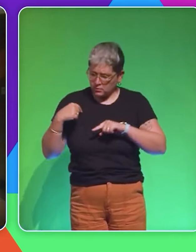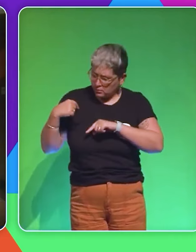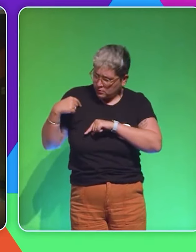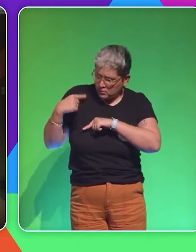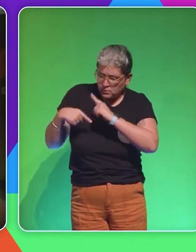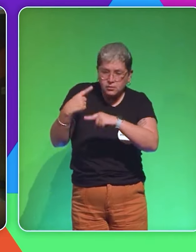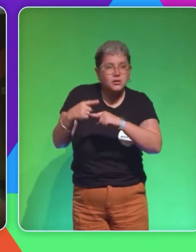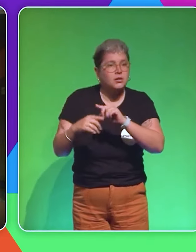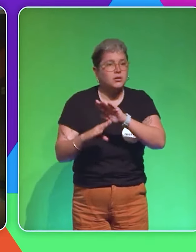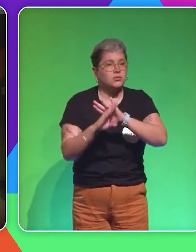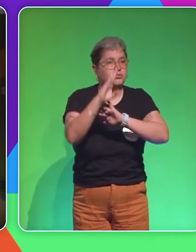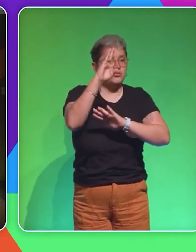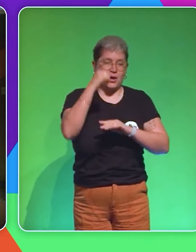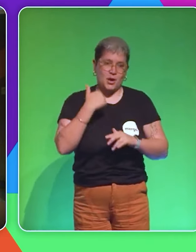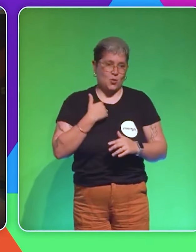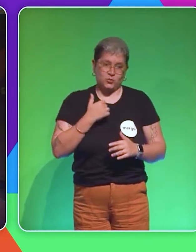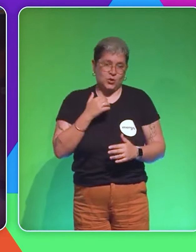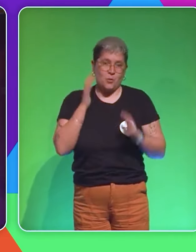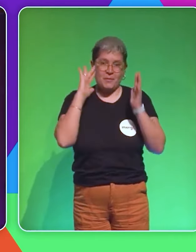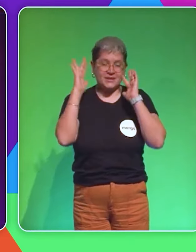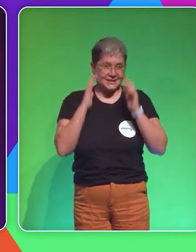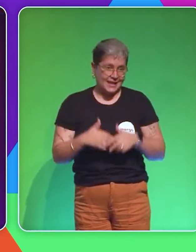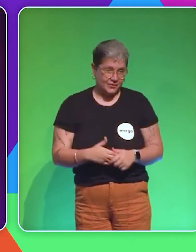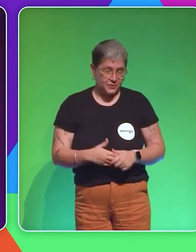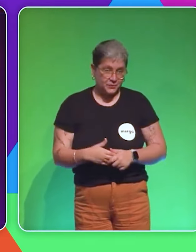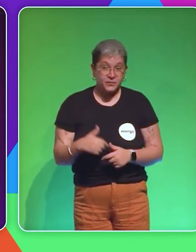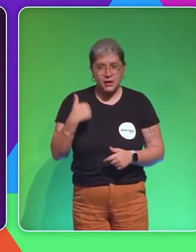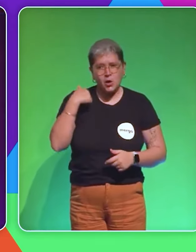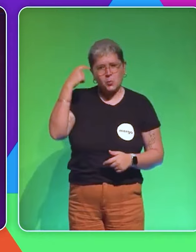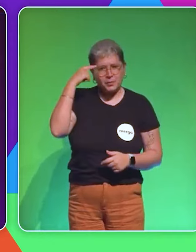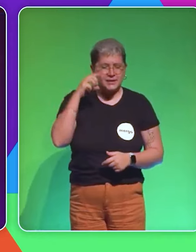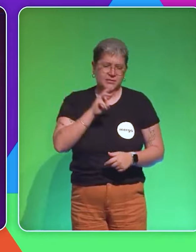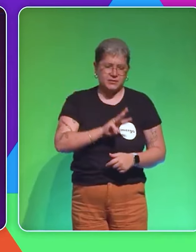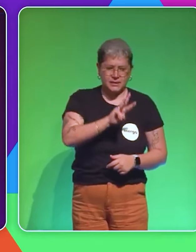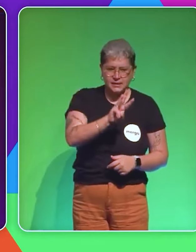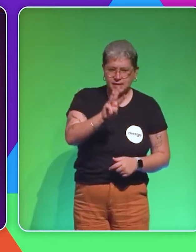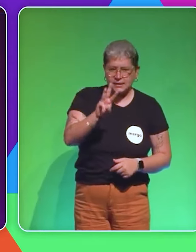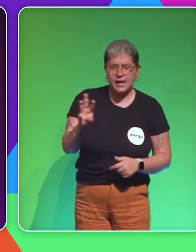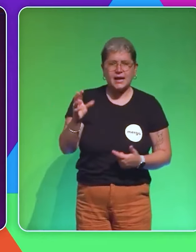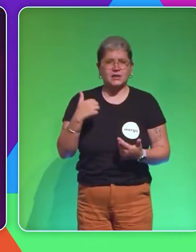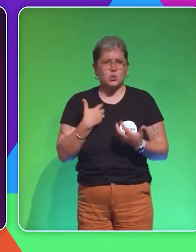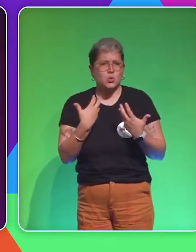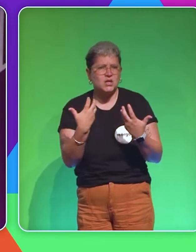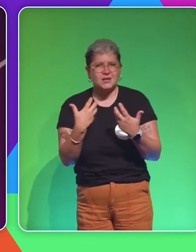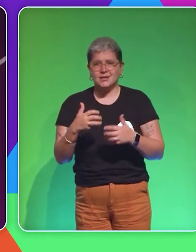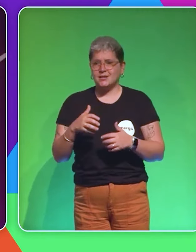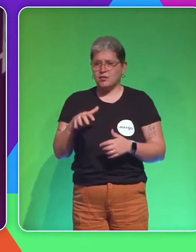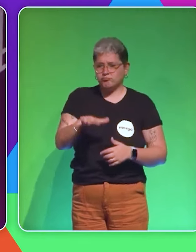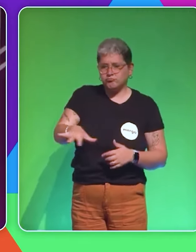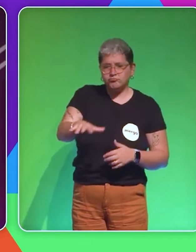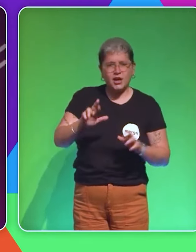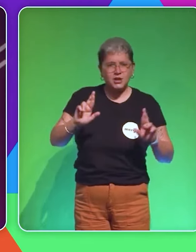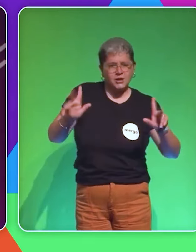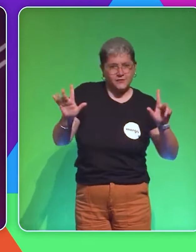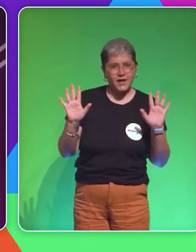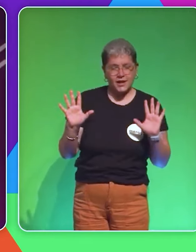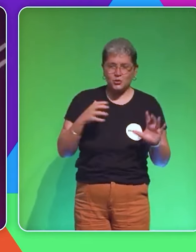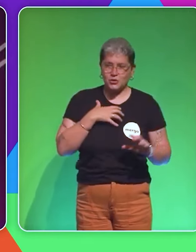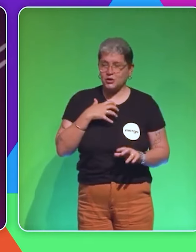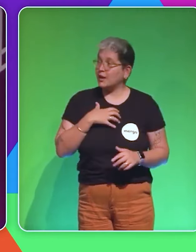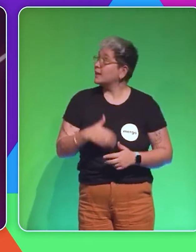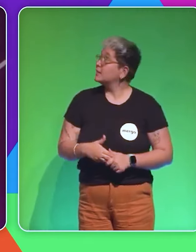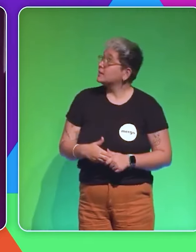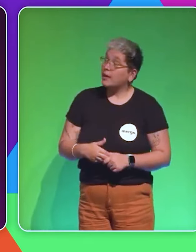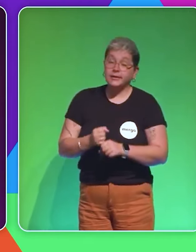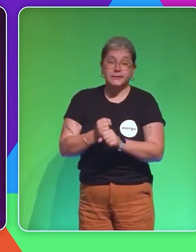me tornando né então era um site que eu eu tinha a ideia de de trabalhar com games era uma pegada bem diferente o